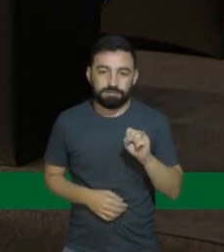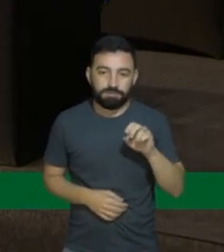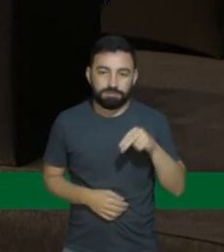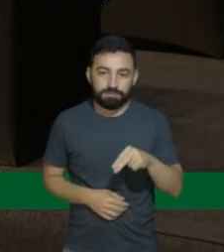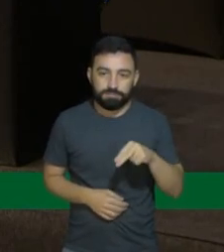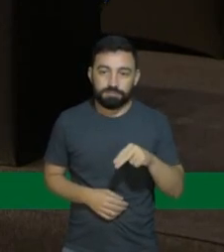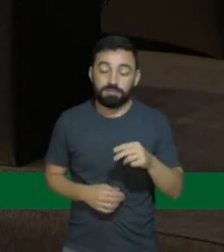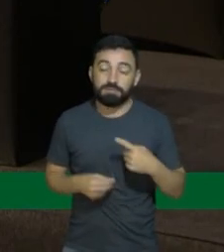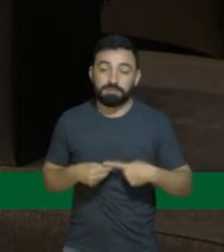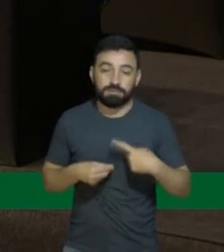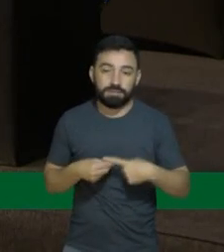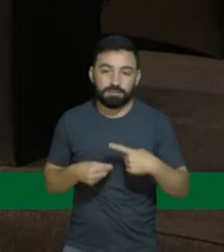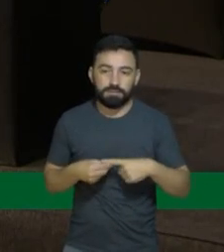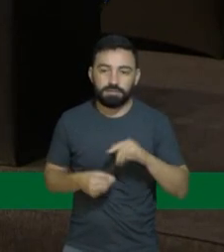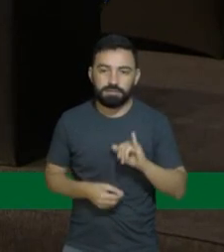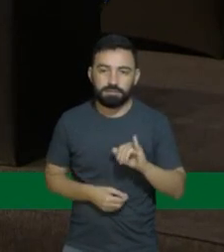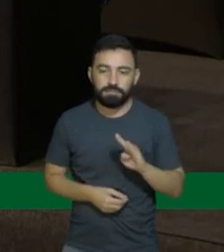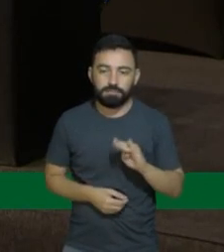município de